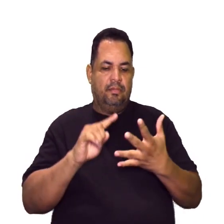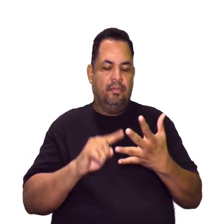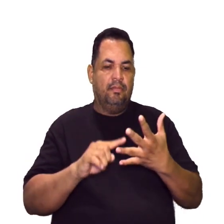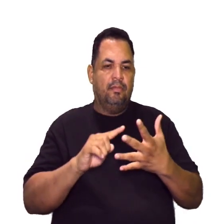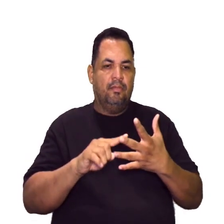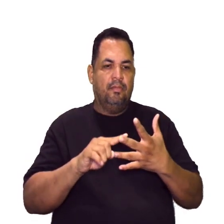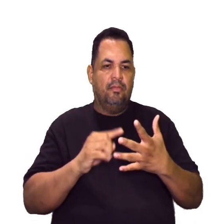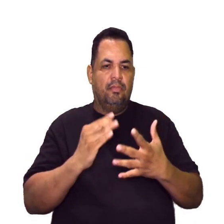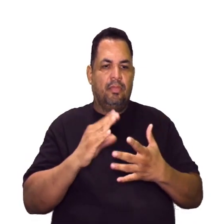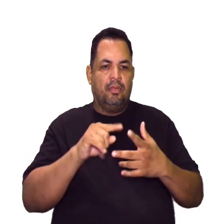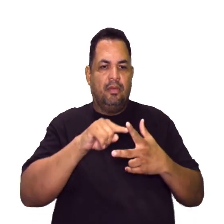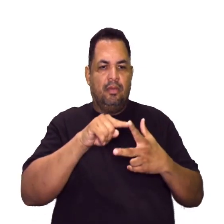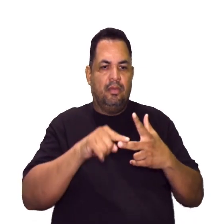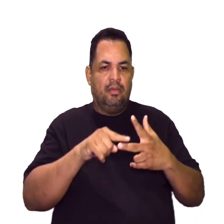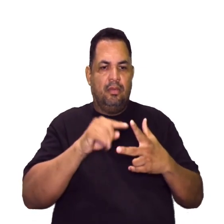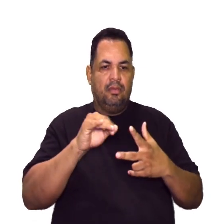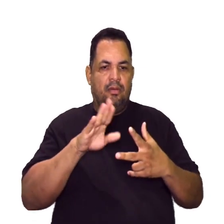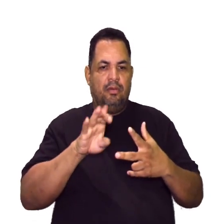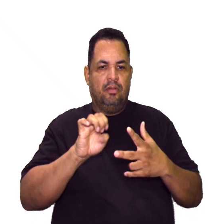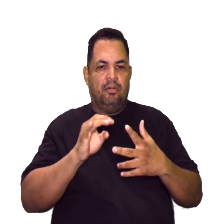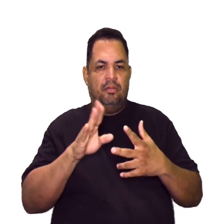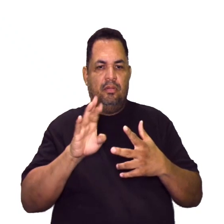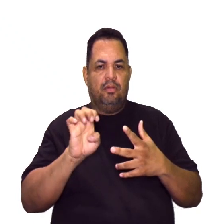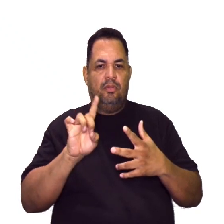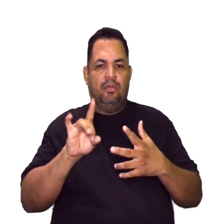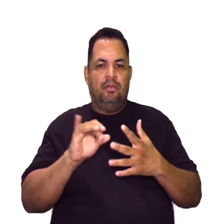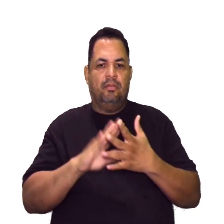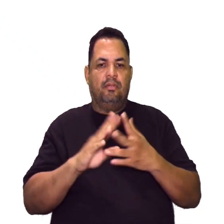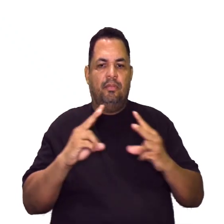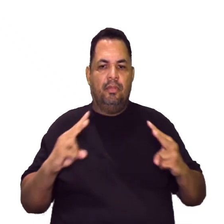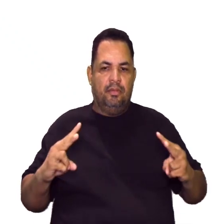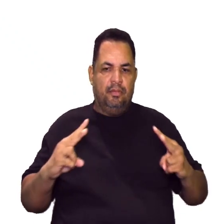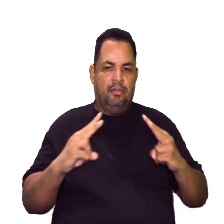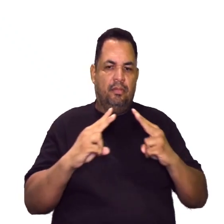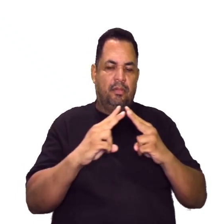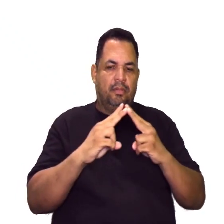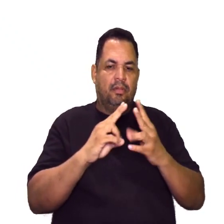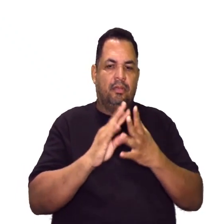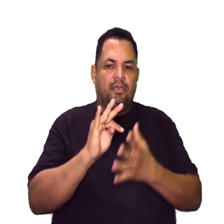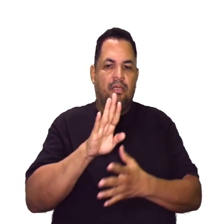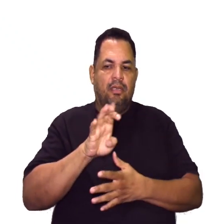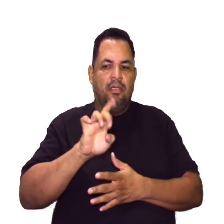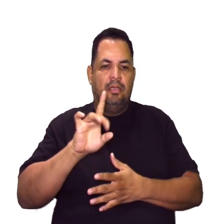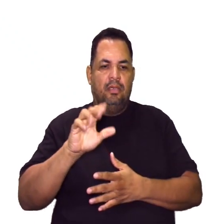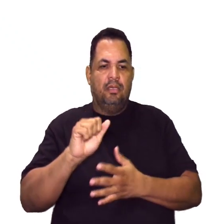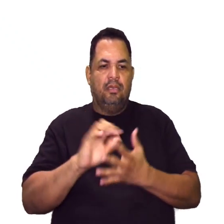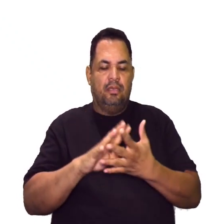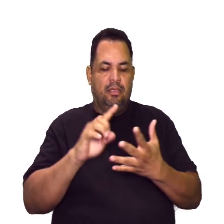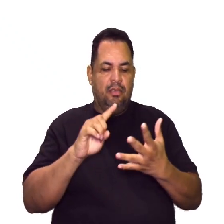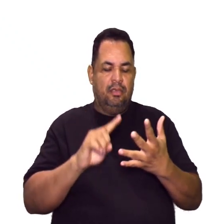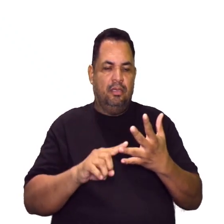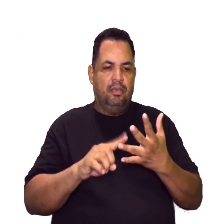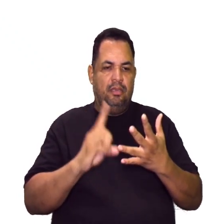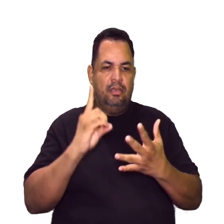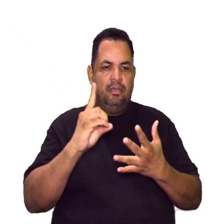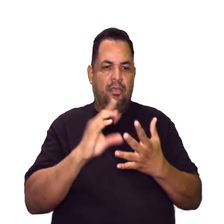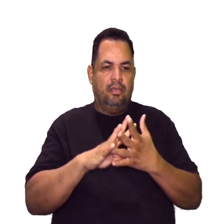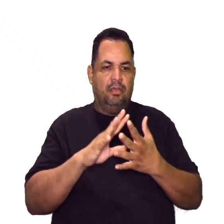C, angular, trigonal, trigonal, piramidal e tetraédrica. Letra